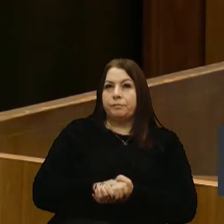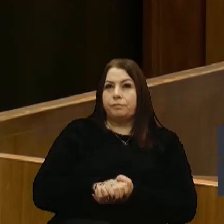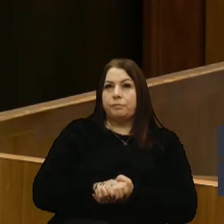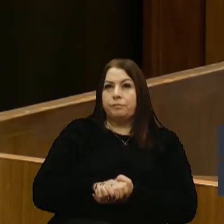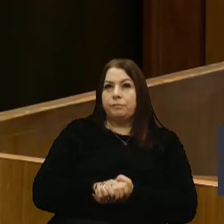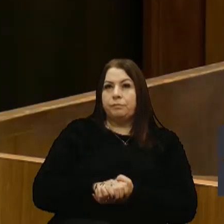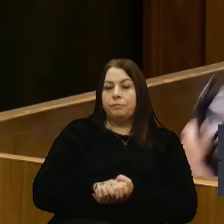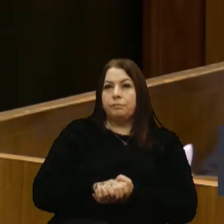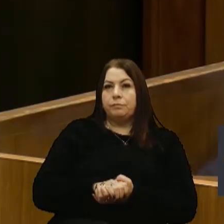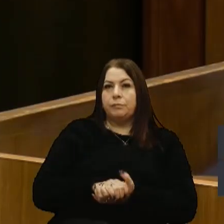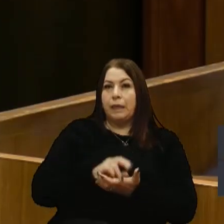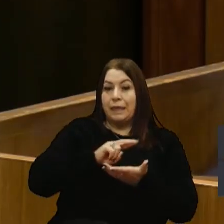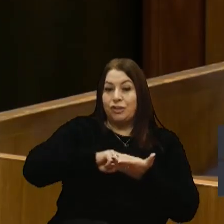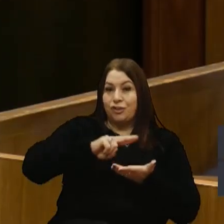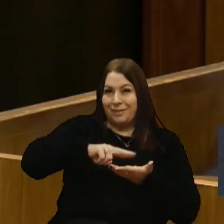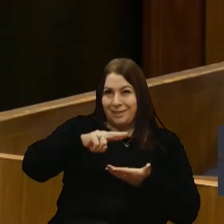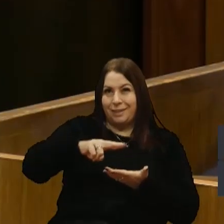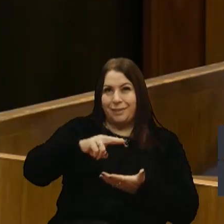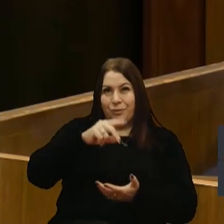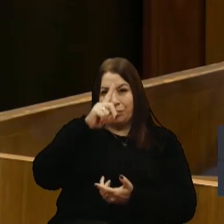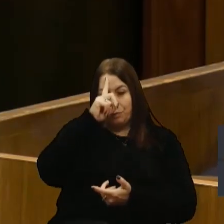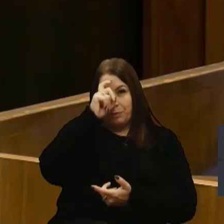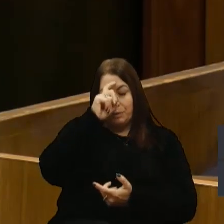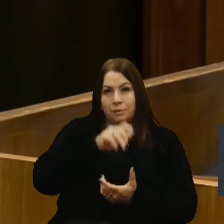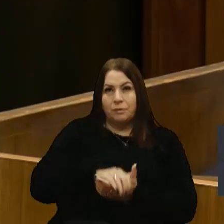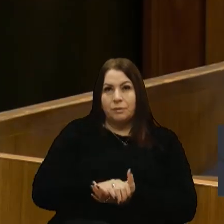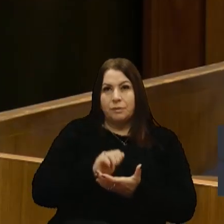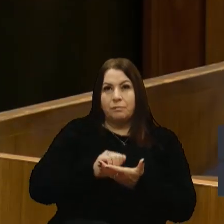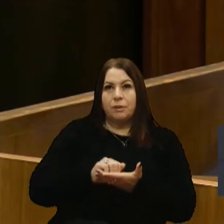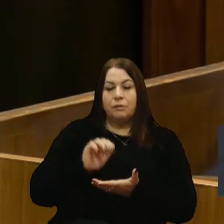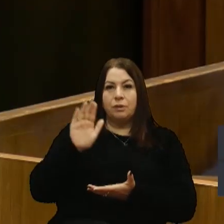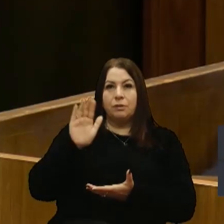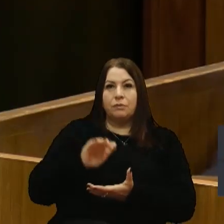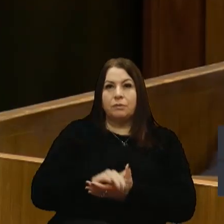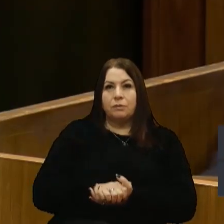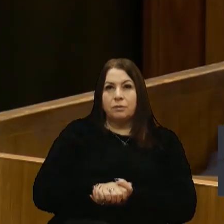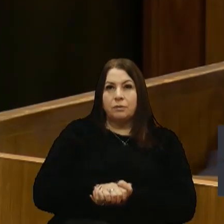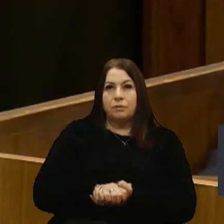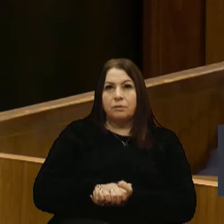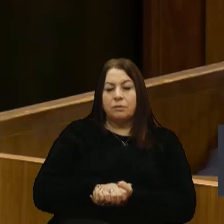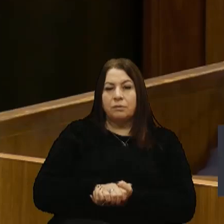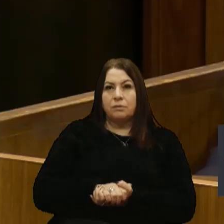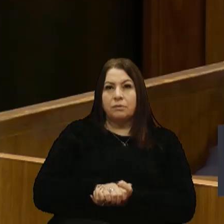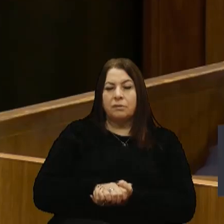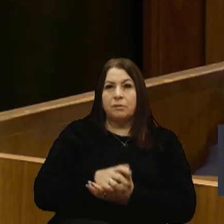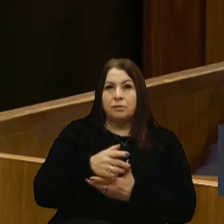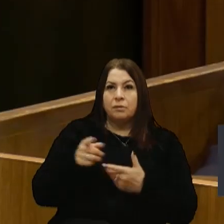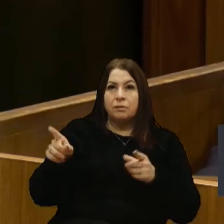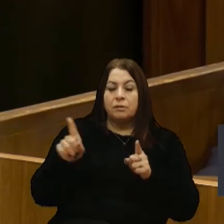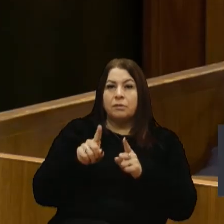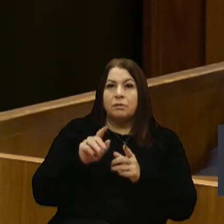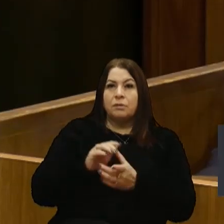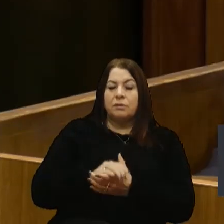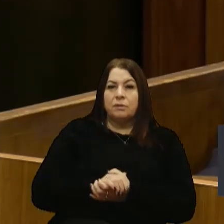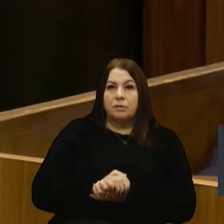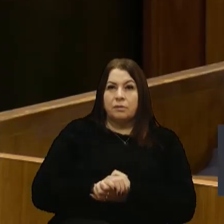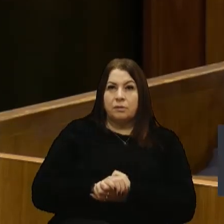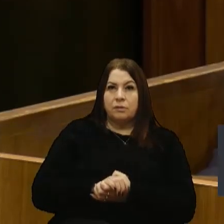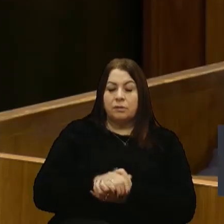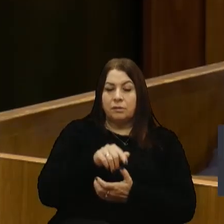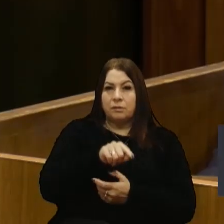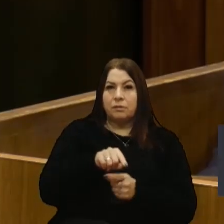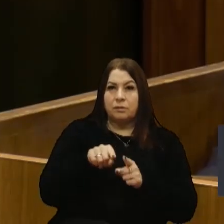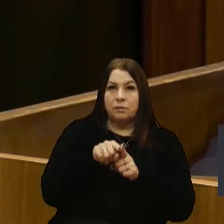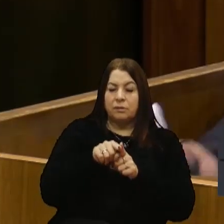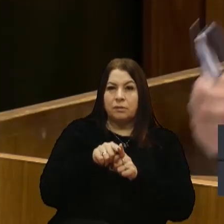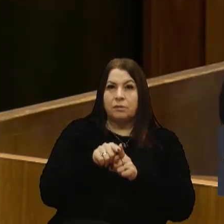do PL. de leitos, porque... Declaração de líder da bancada do PT. É uma situação muito delicada